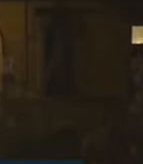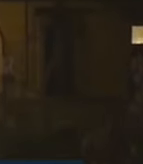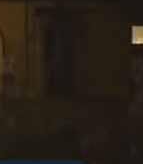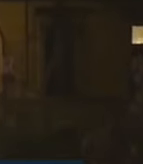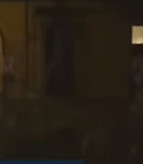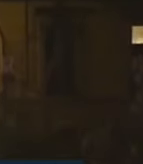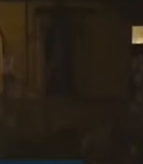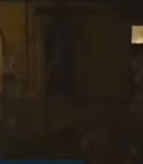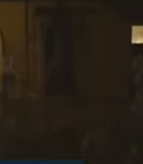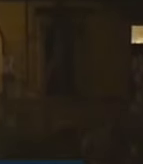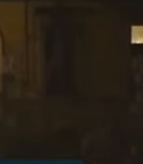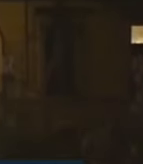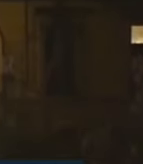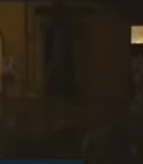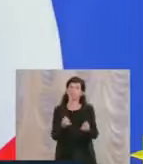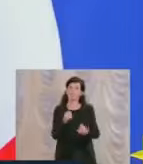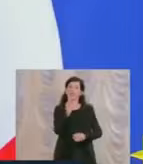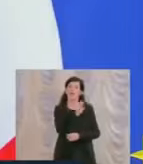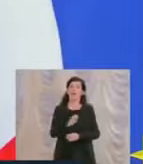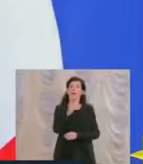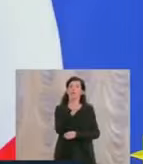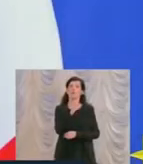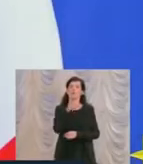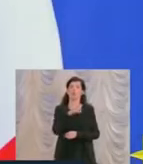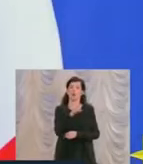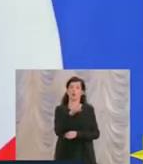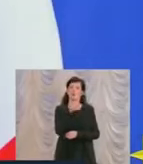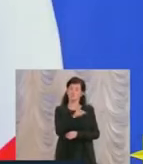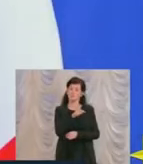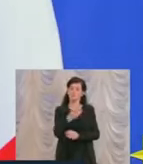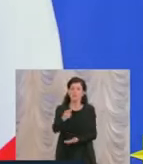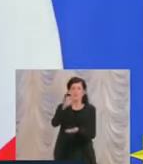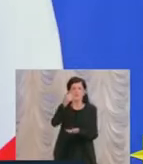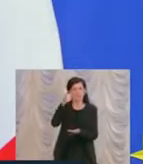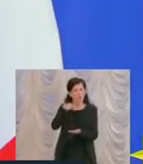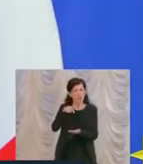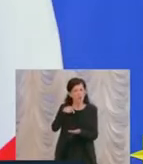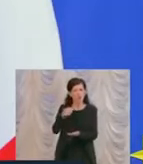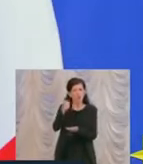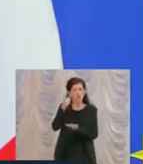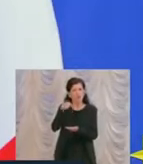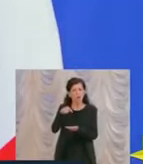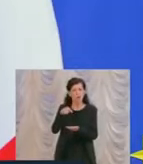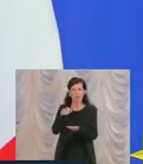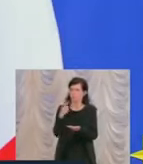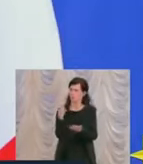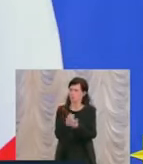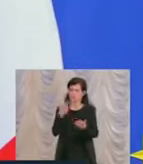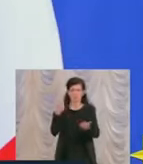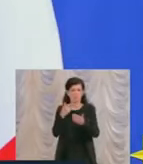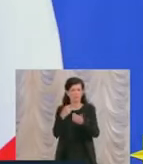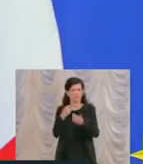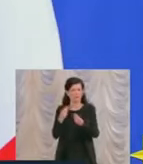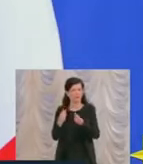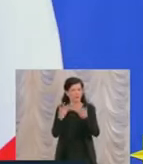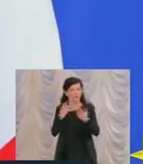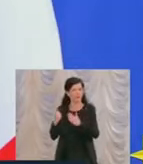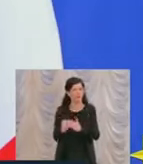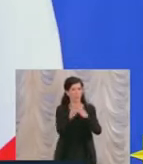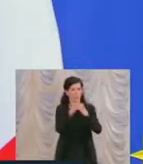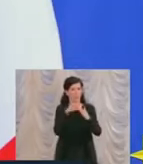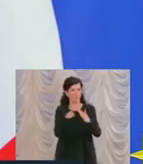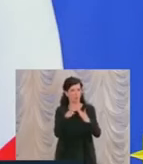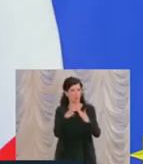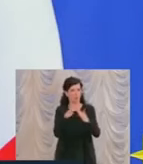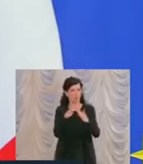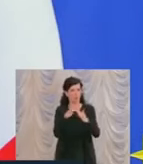estendida até o dia 3 de maio. Mas o primeiro-ministro Giuseppe Conte autorizou a reabertura de livrarias,